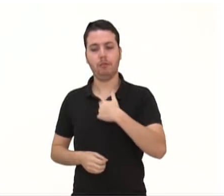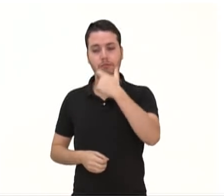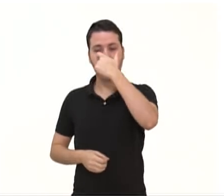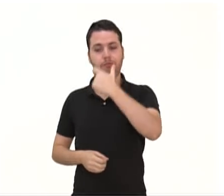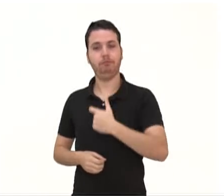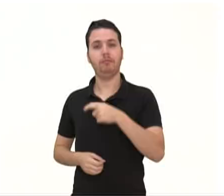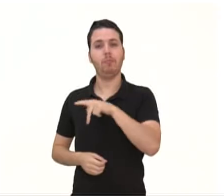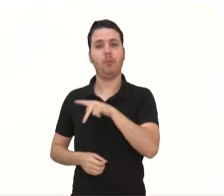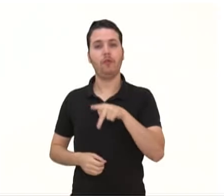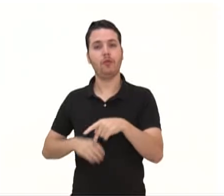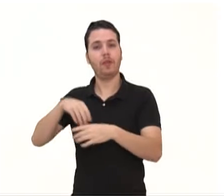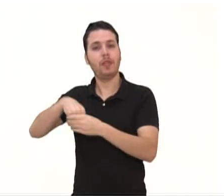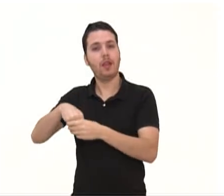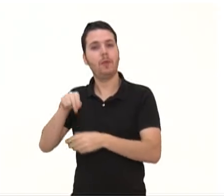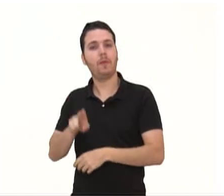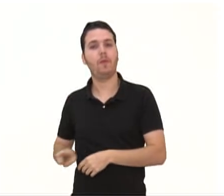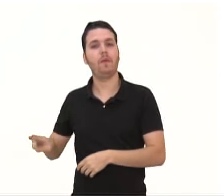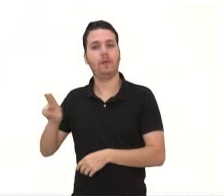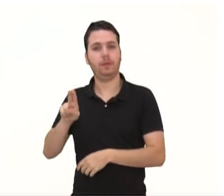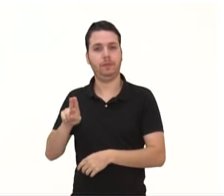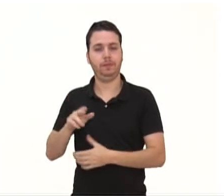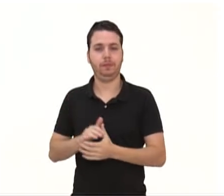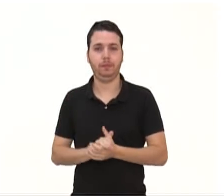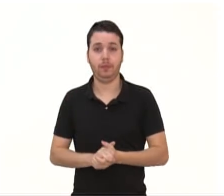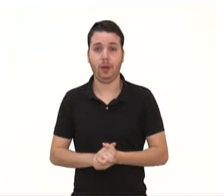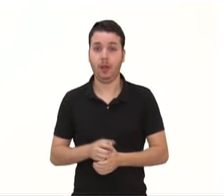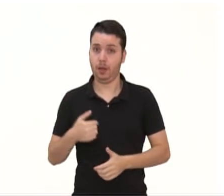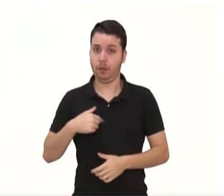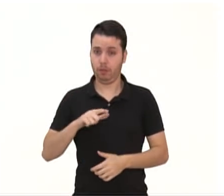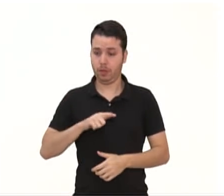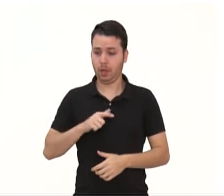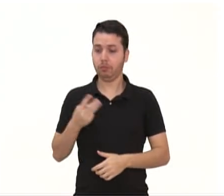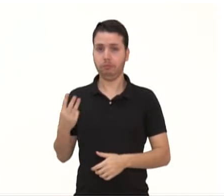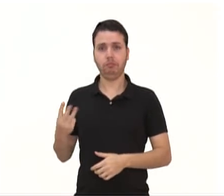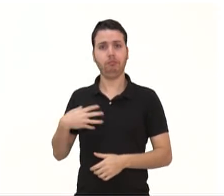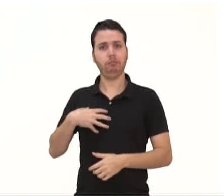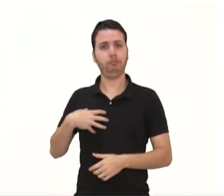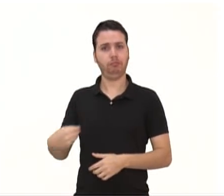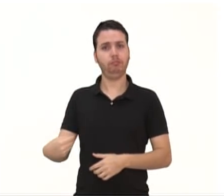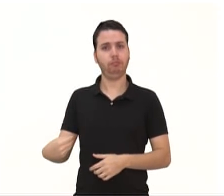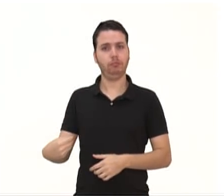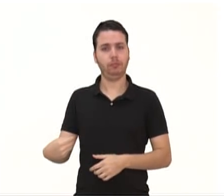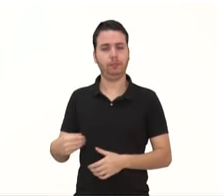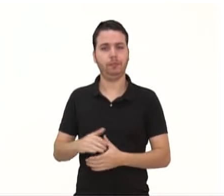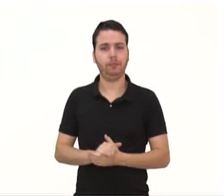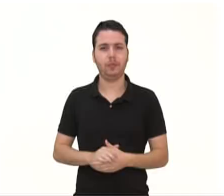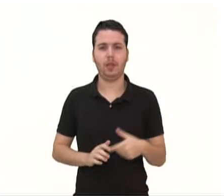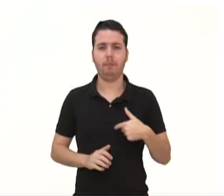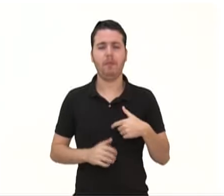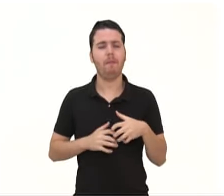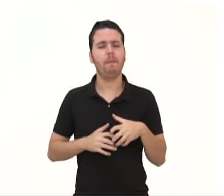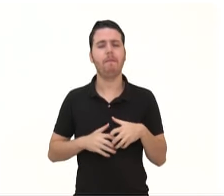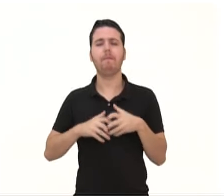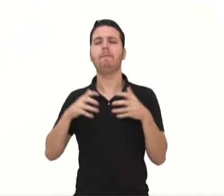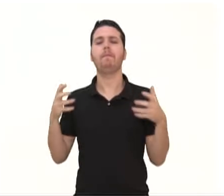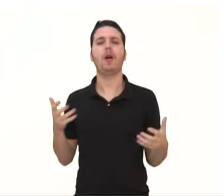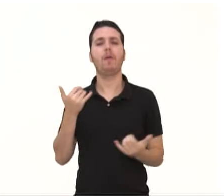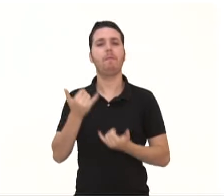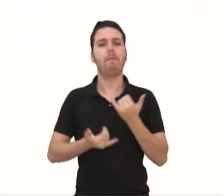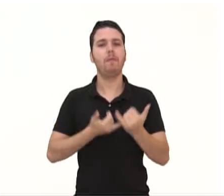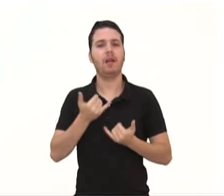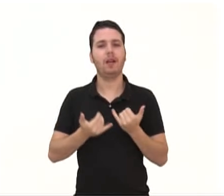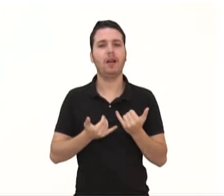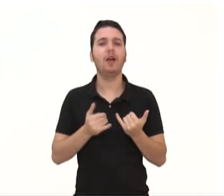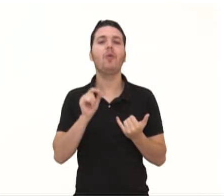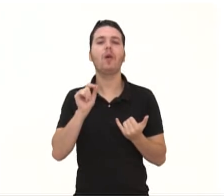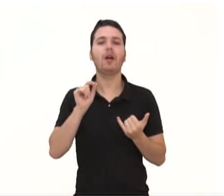numa universidade. Tenho 3 filhos. Meu maior brinquedo hoje é